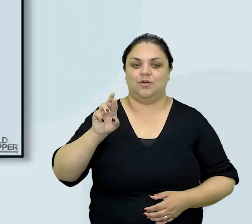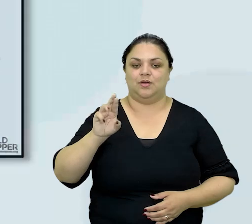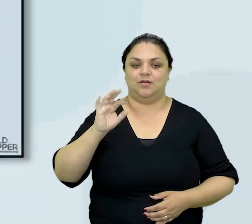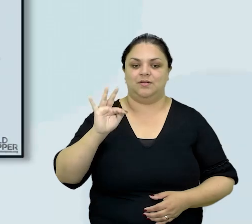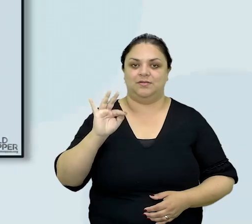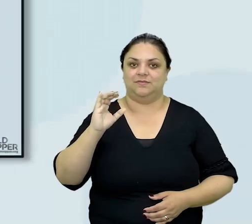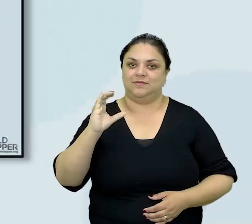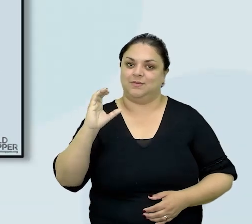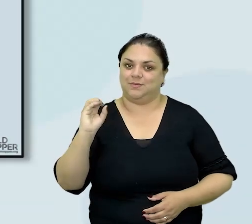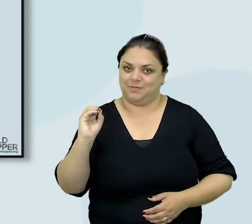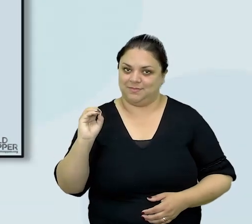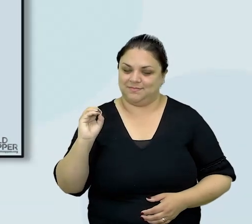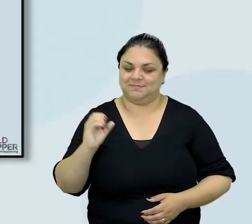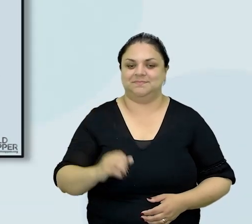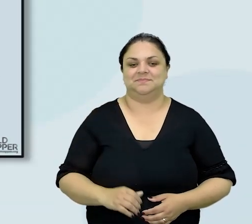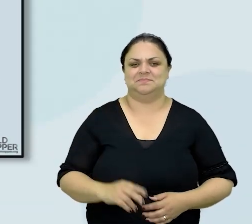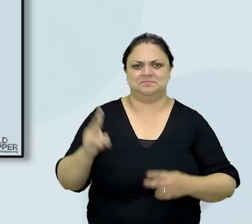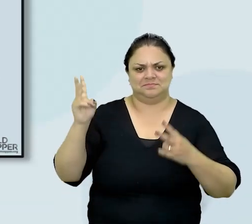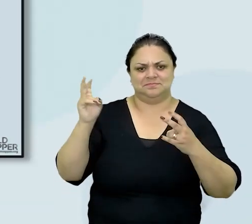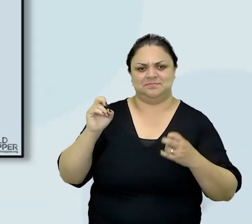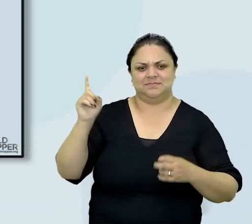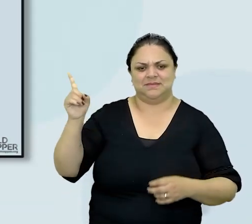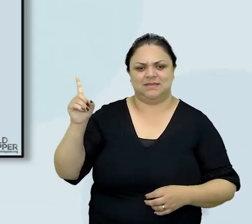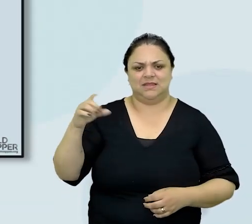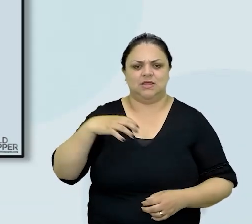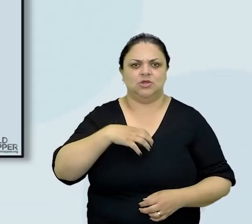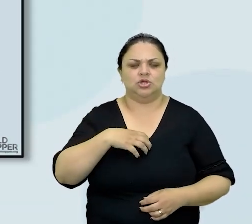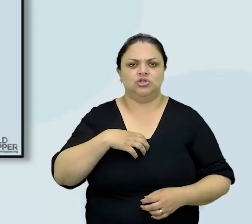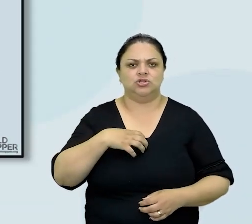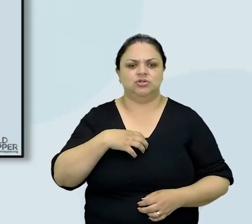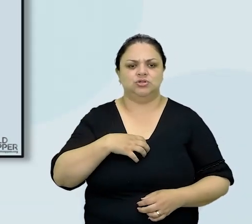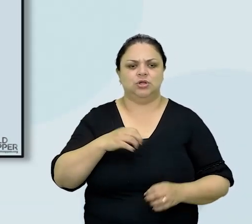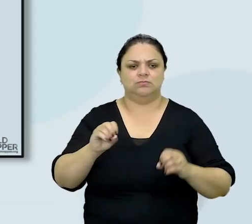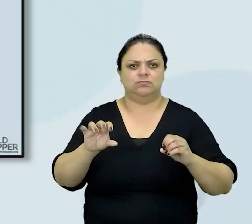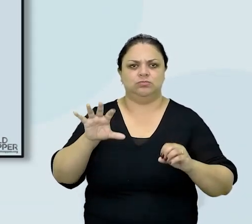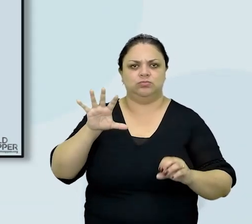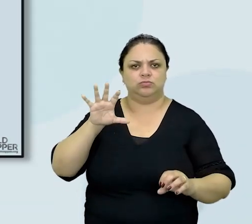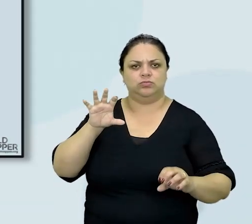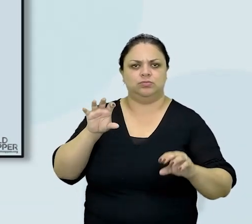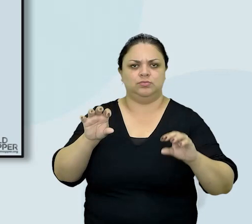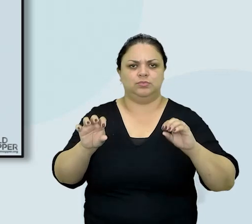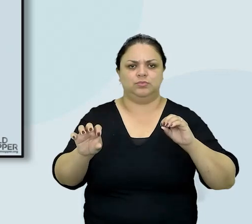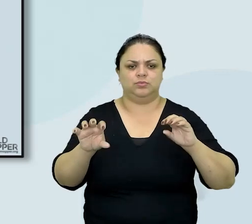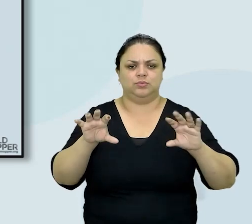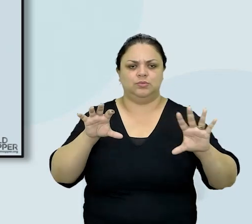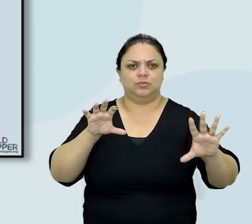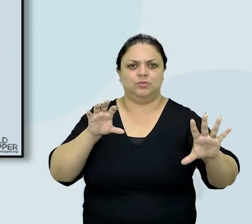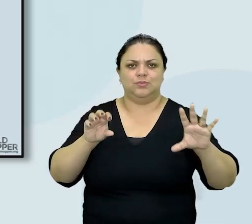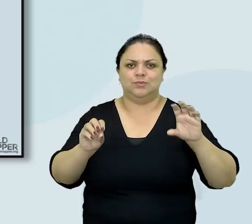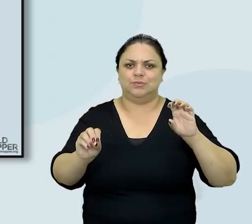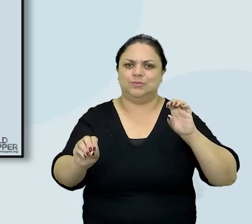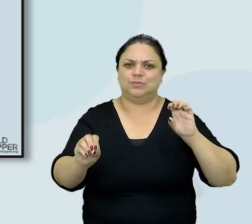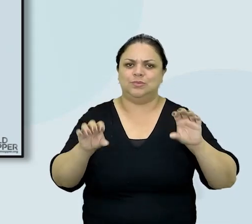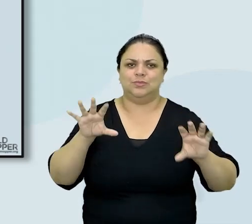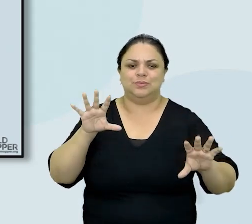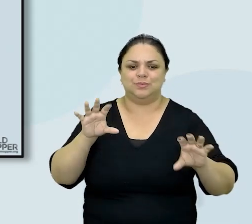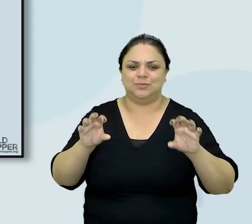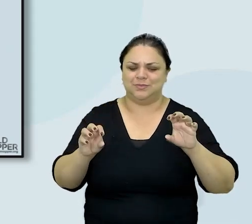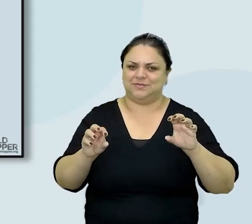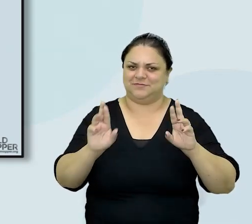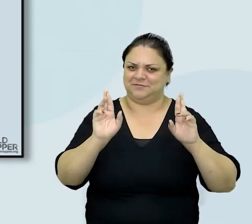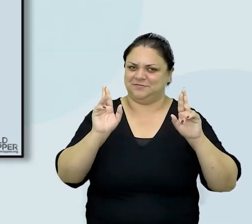gente percebe que a forma dos continentes, ela não está seguindo o padrão aí que